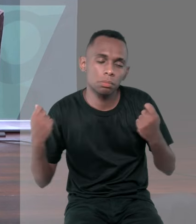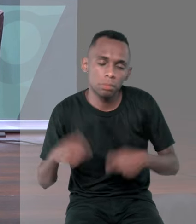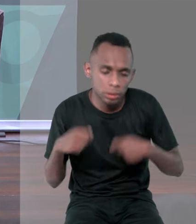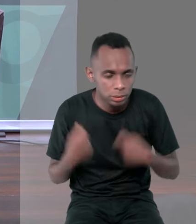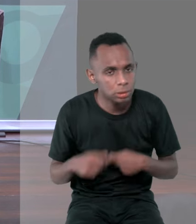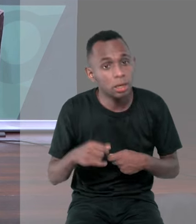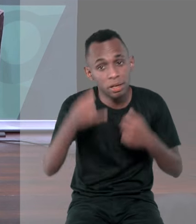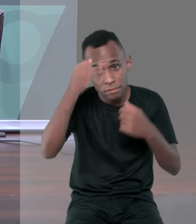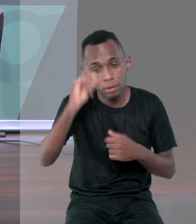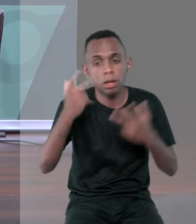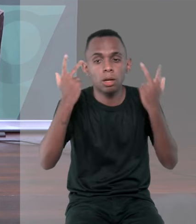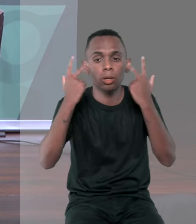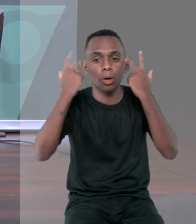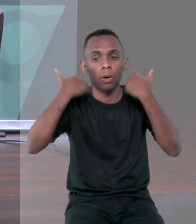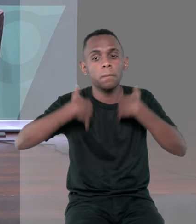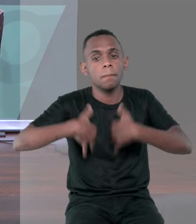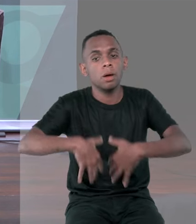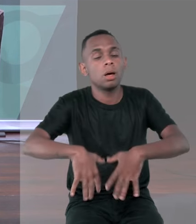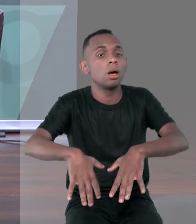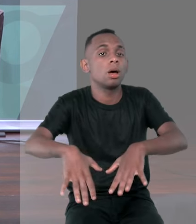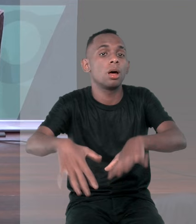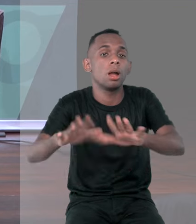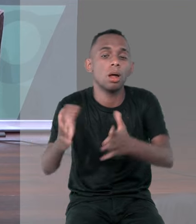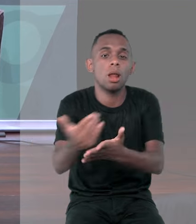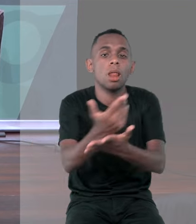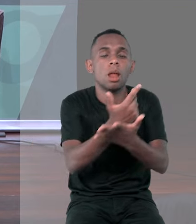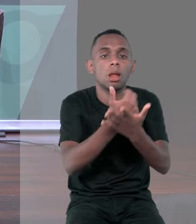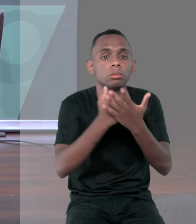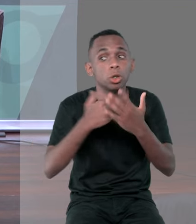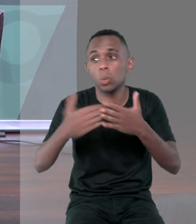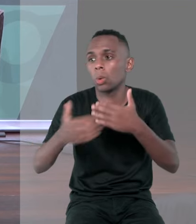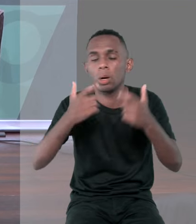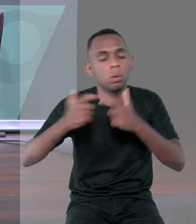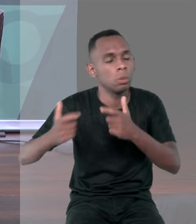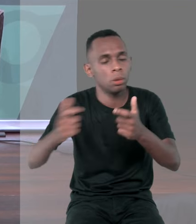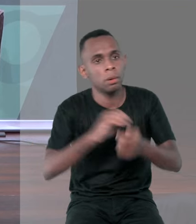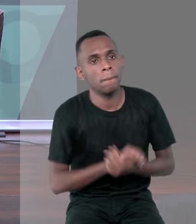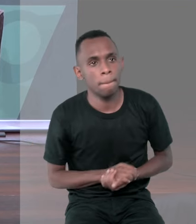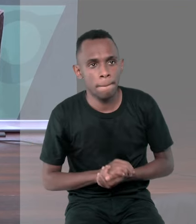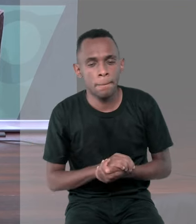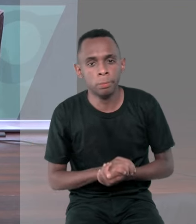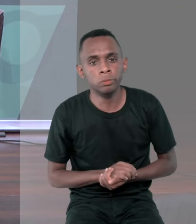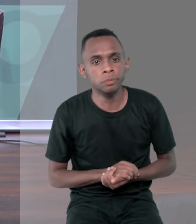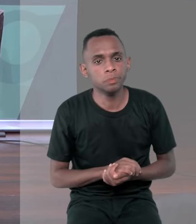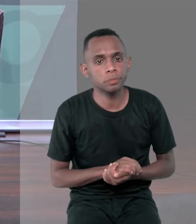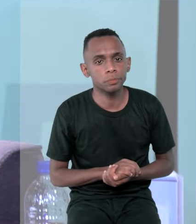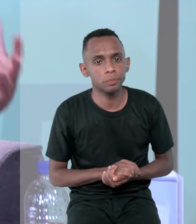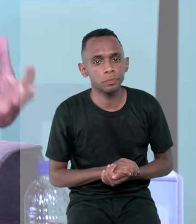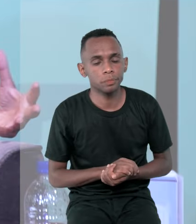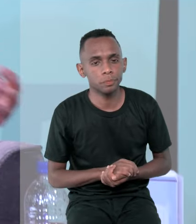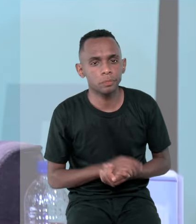para não naturalizar a recolha de livros, seja de qualquer lugar. Você falou da questão